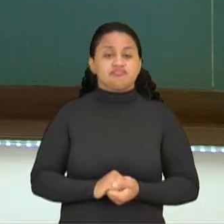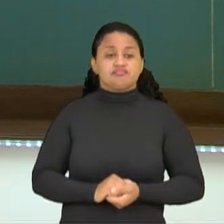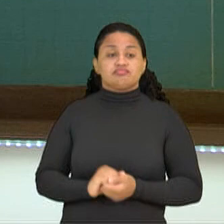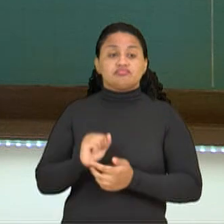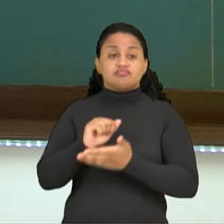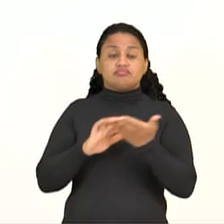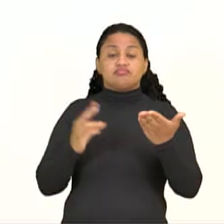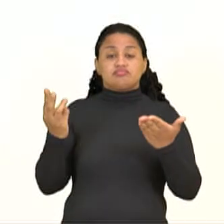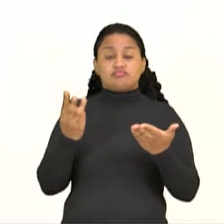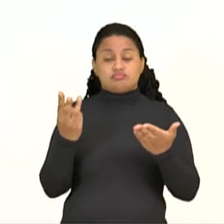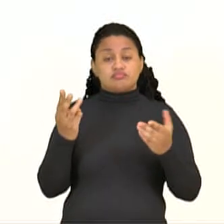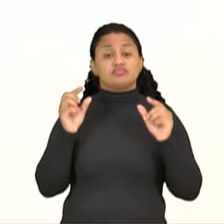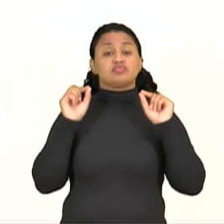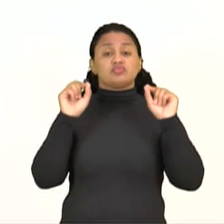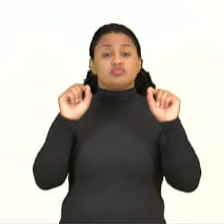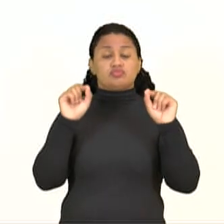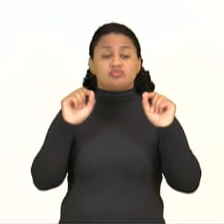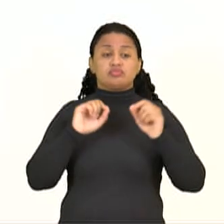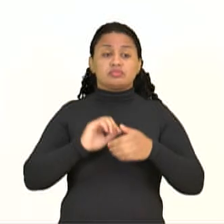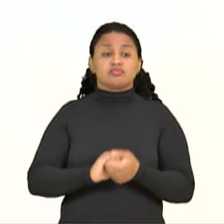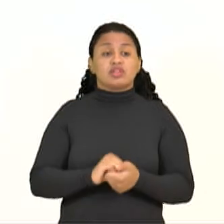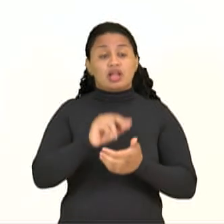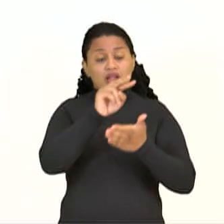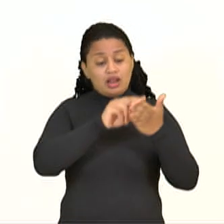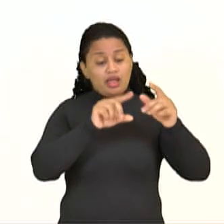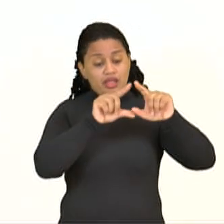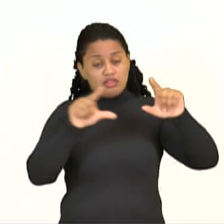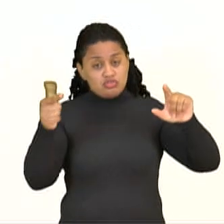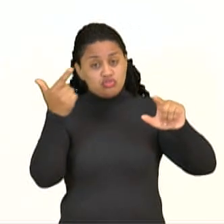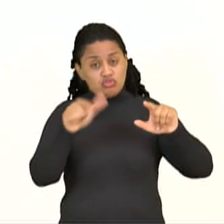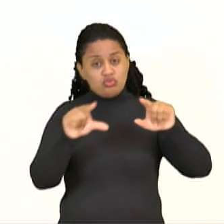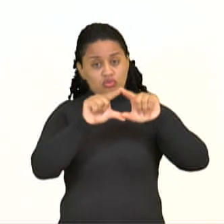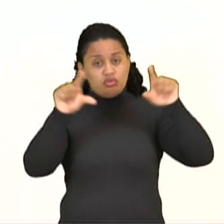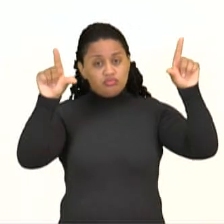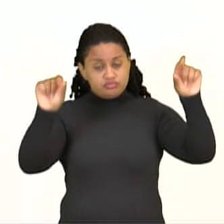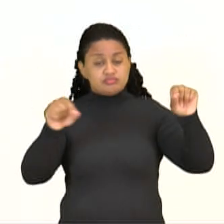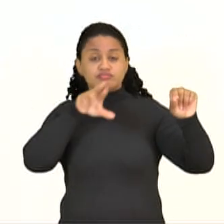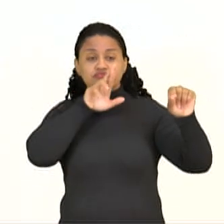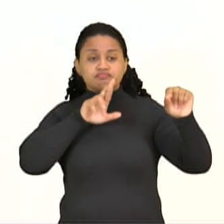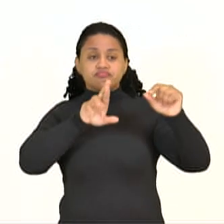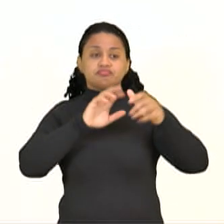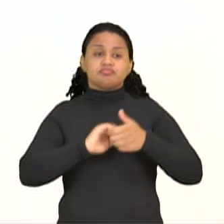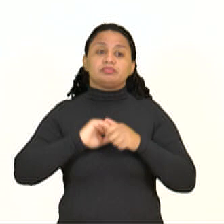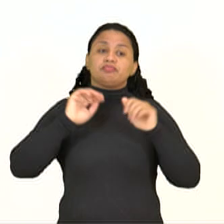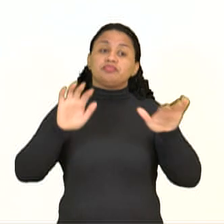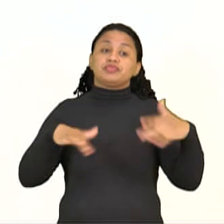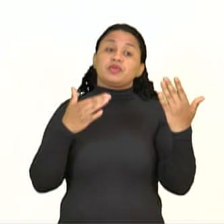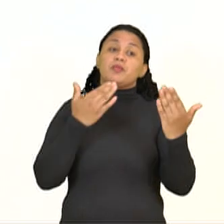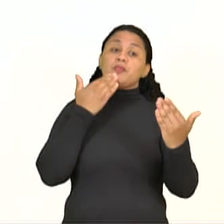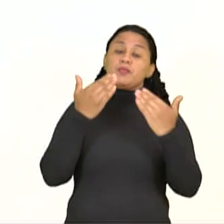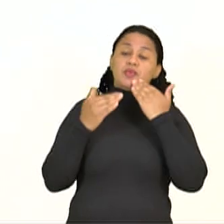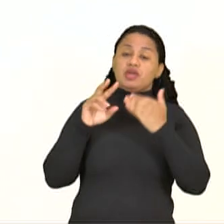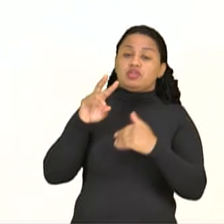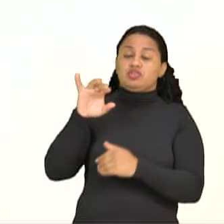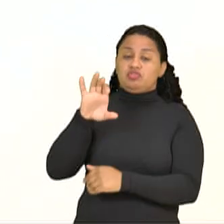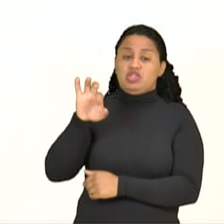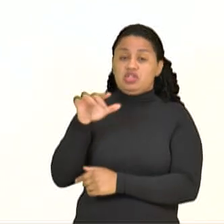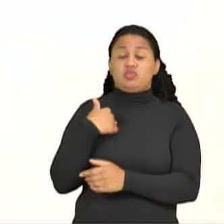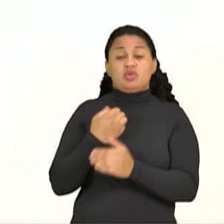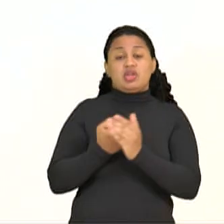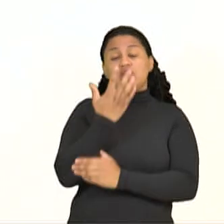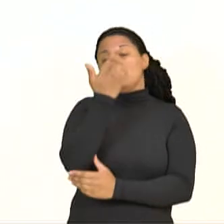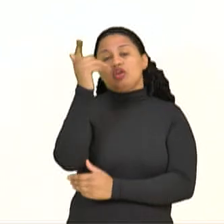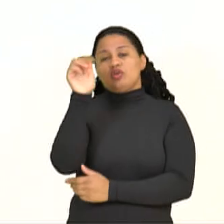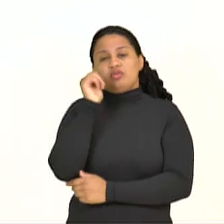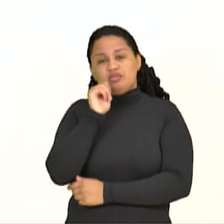traz a seguinte reflexão, minha gente, e o comando: releia o recorte e responda. Então, pede para que Victor lhe faça uma